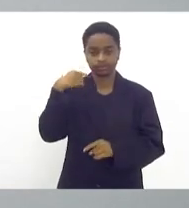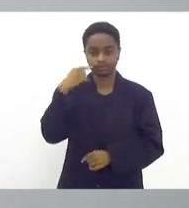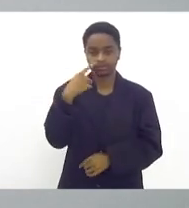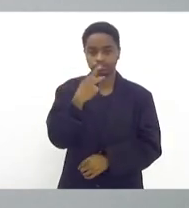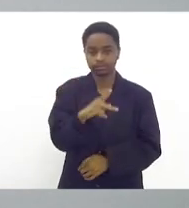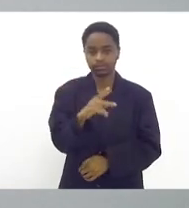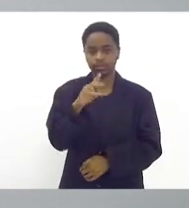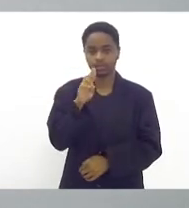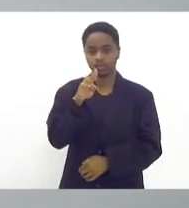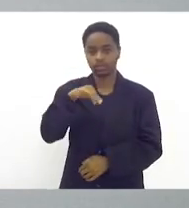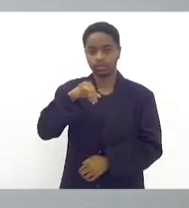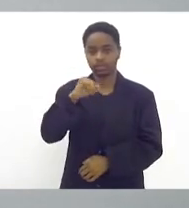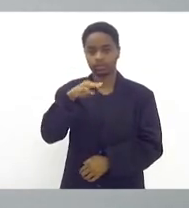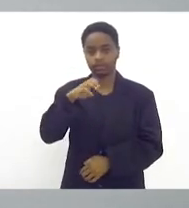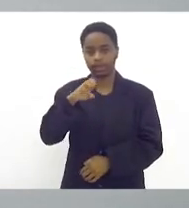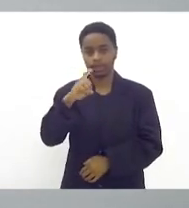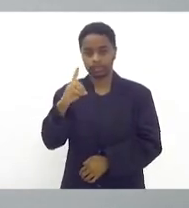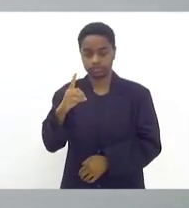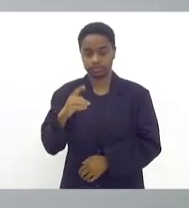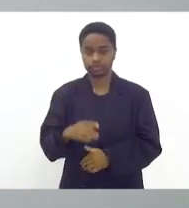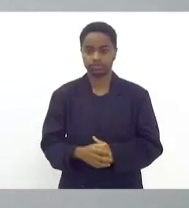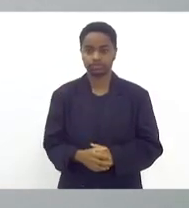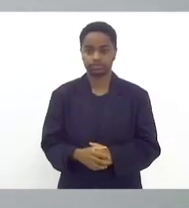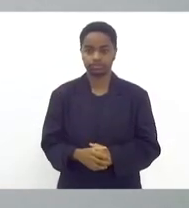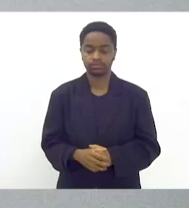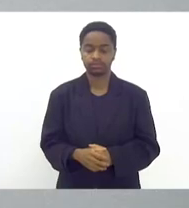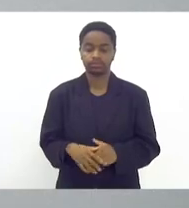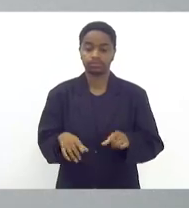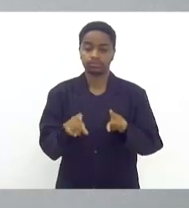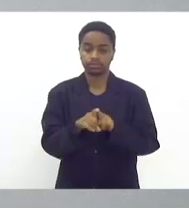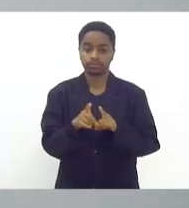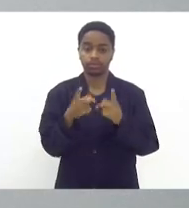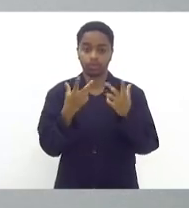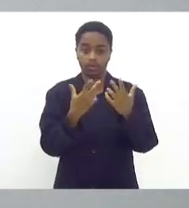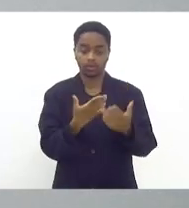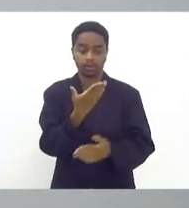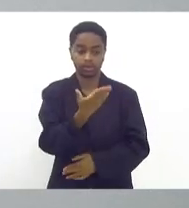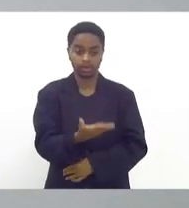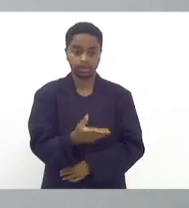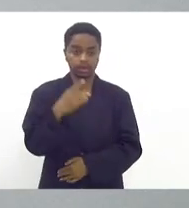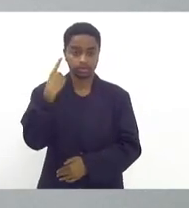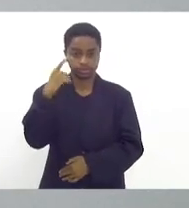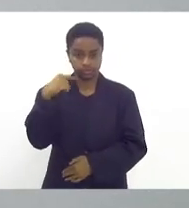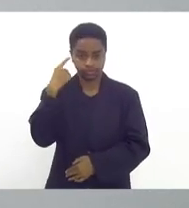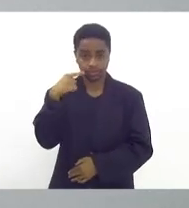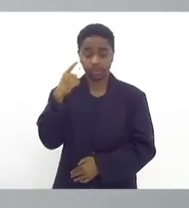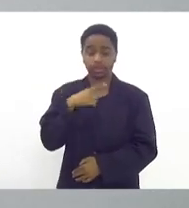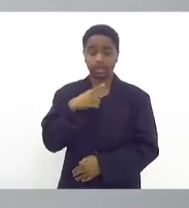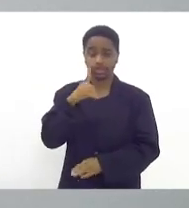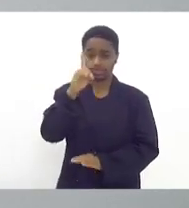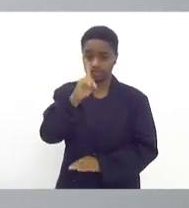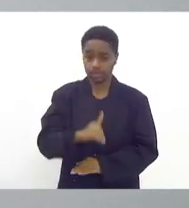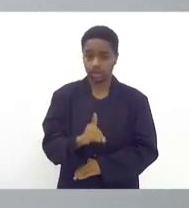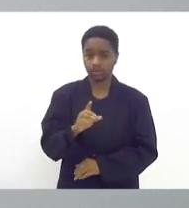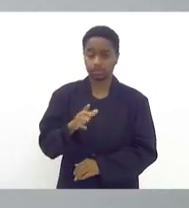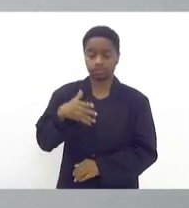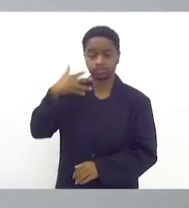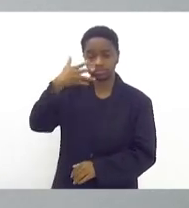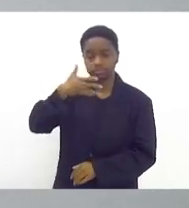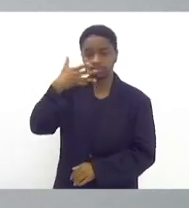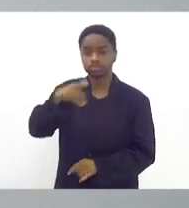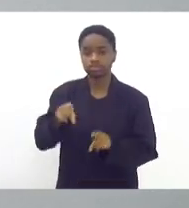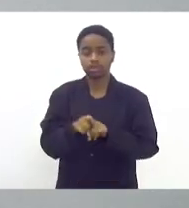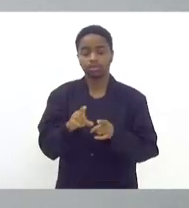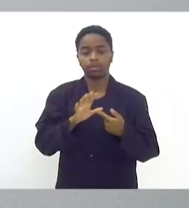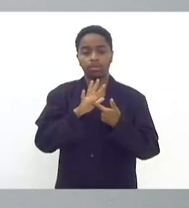Unimed né e da mesma forma que a advogada da Unimed também tem direito de se colocar e veio trazendo